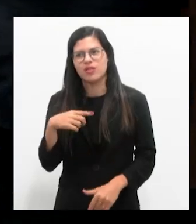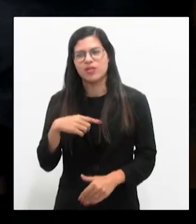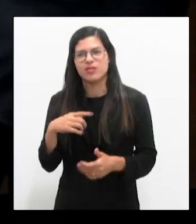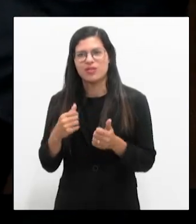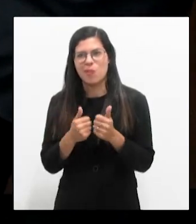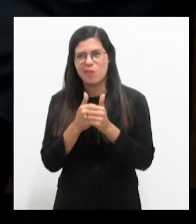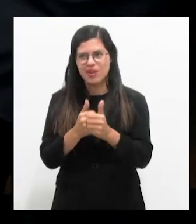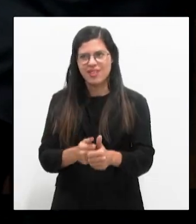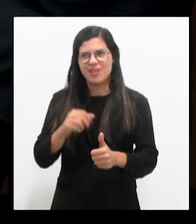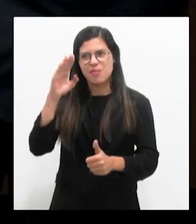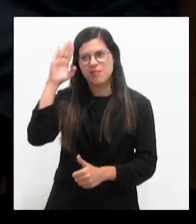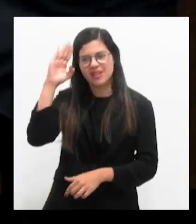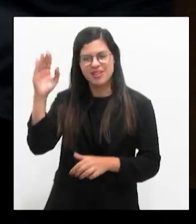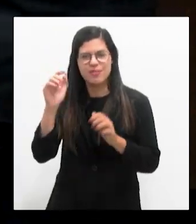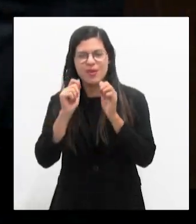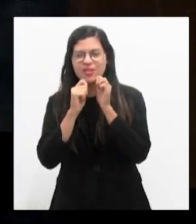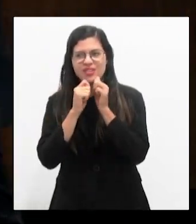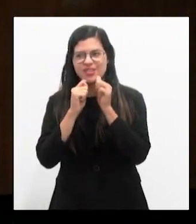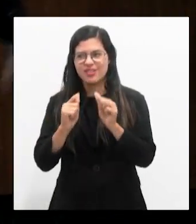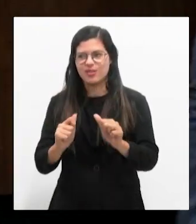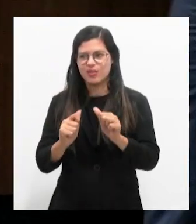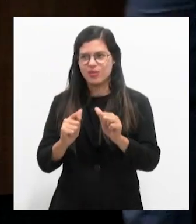principal assessora,